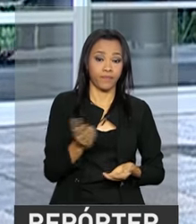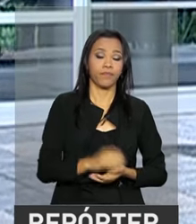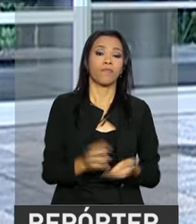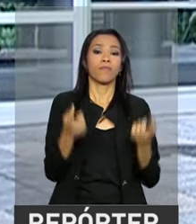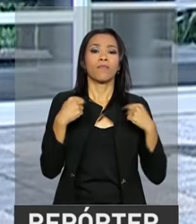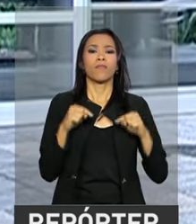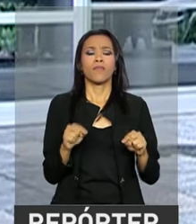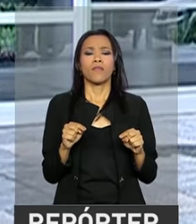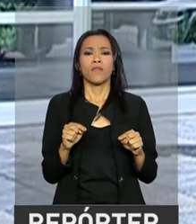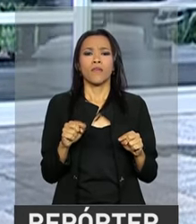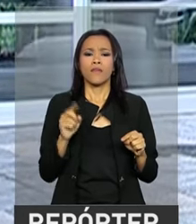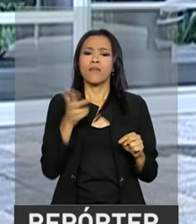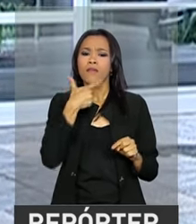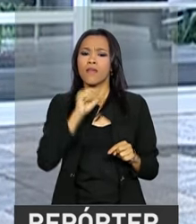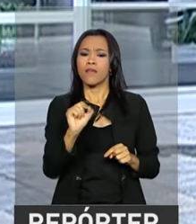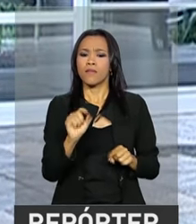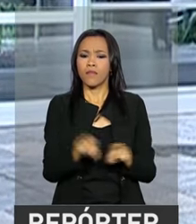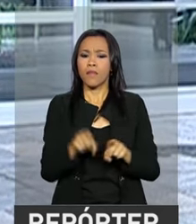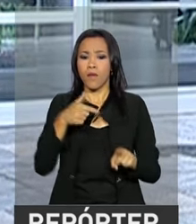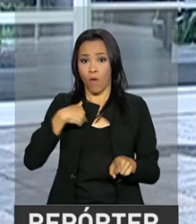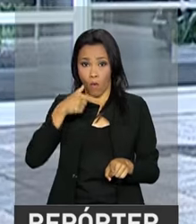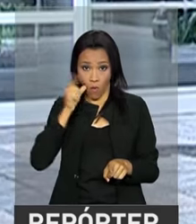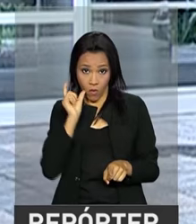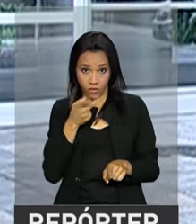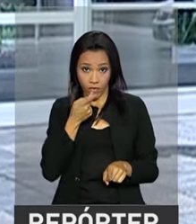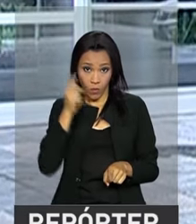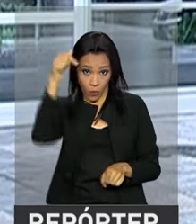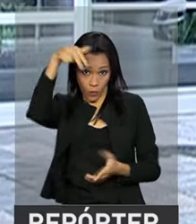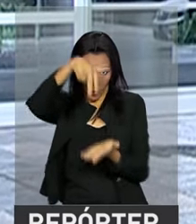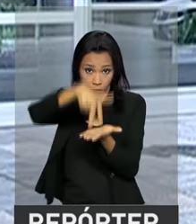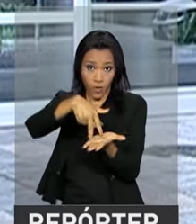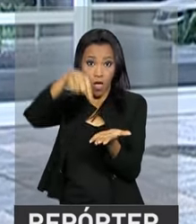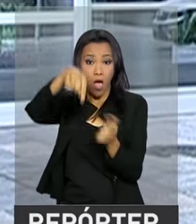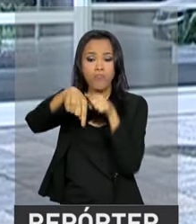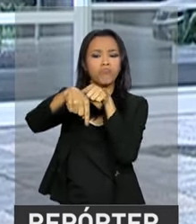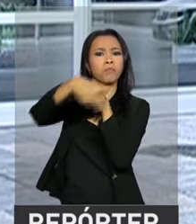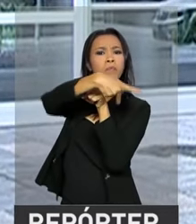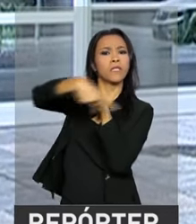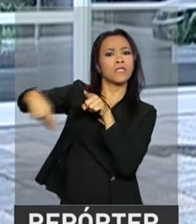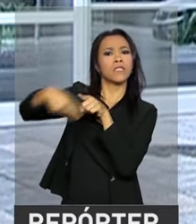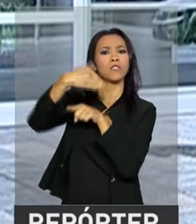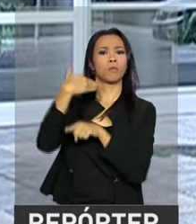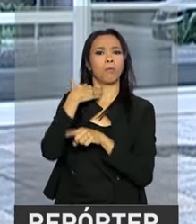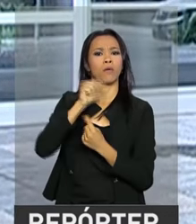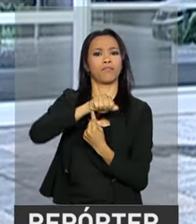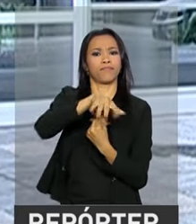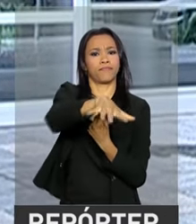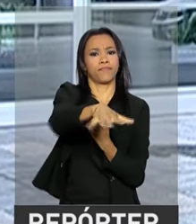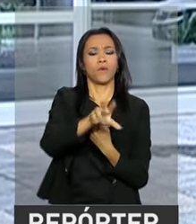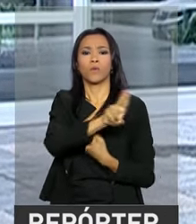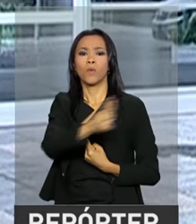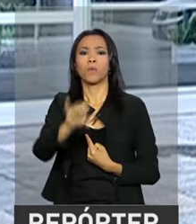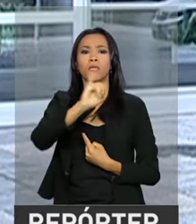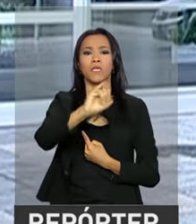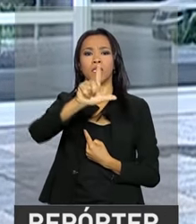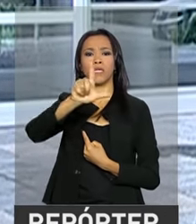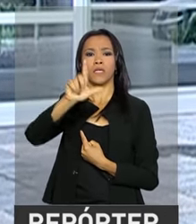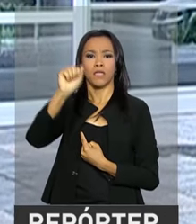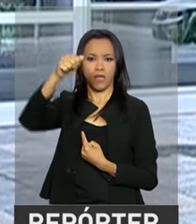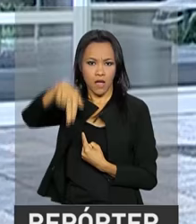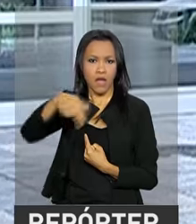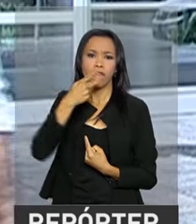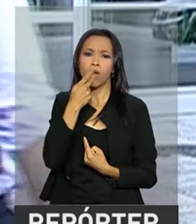Quem também falou ontem por aqui foi o presidente do Banco Central, Ilan Goldfein, e ele destacou que é